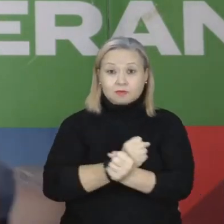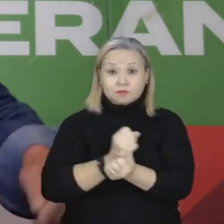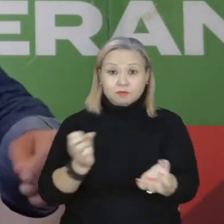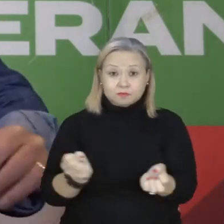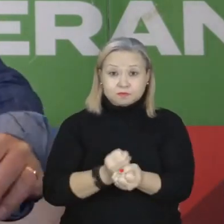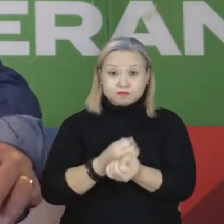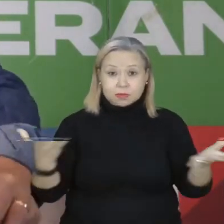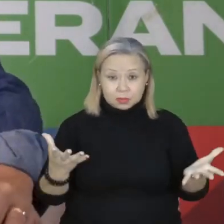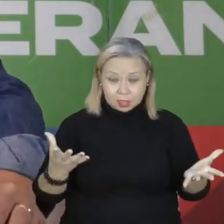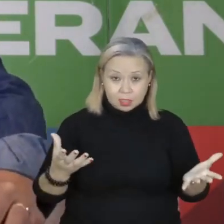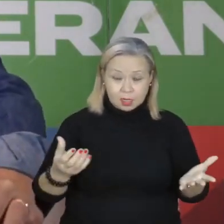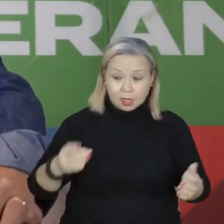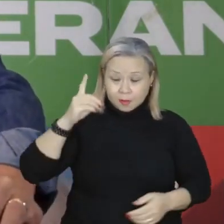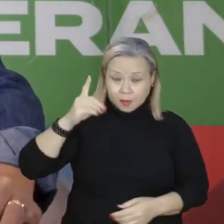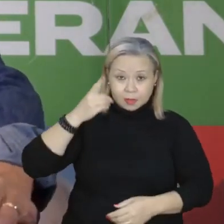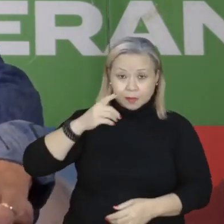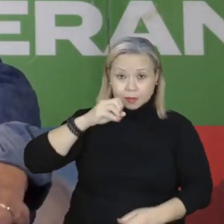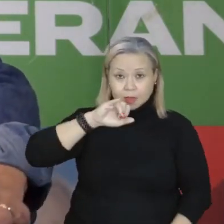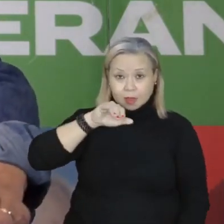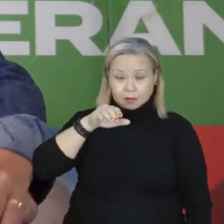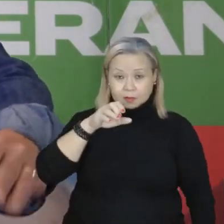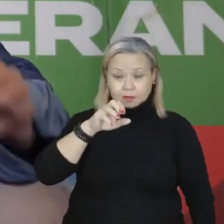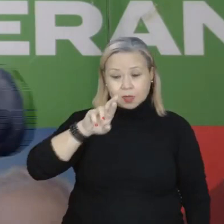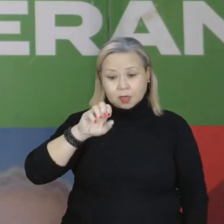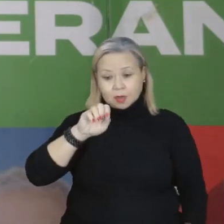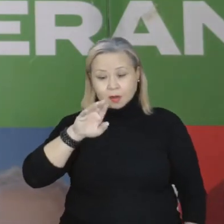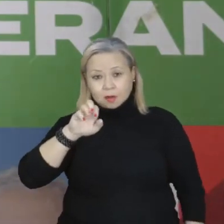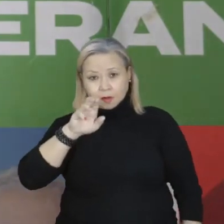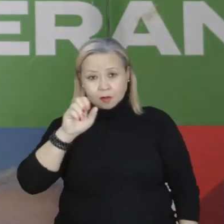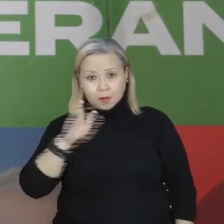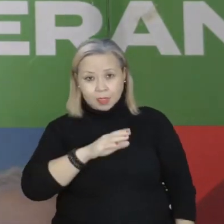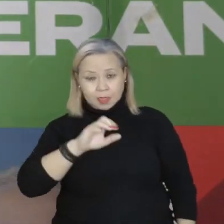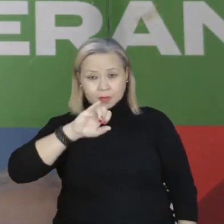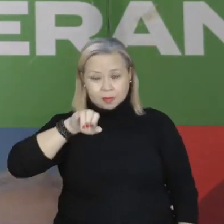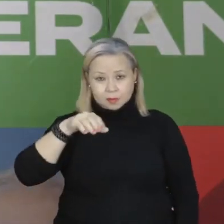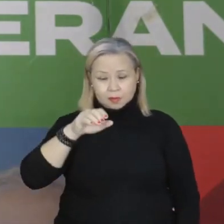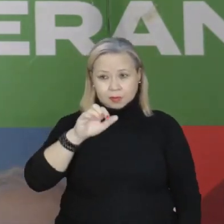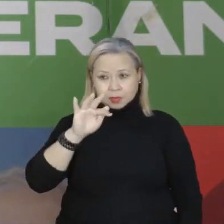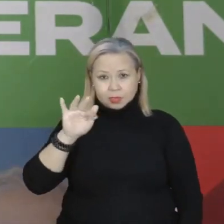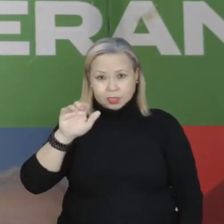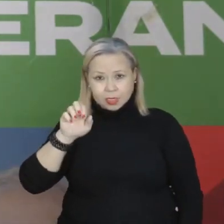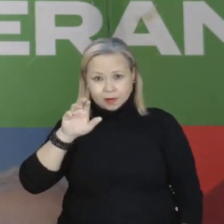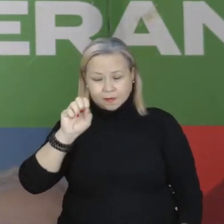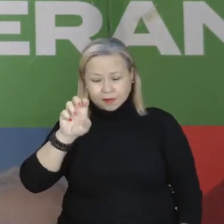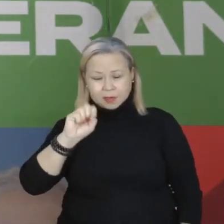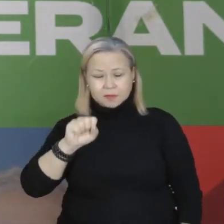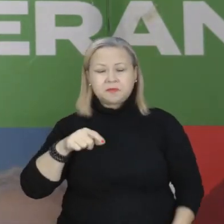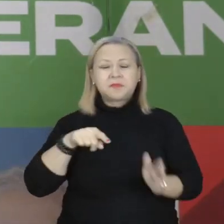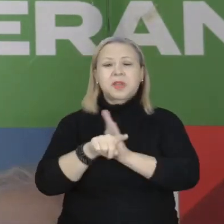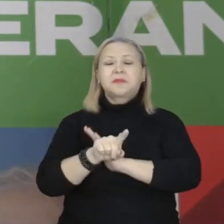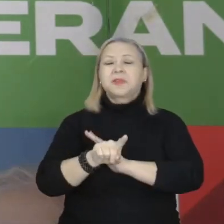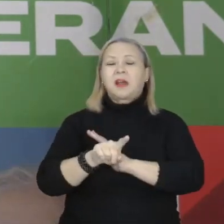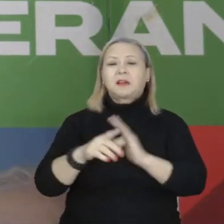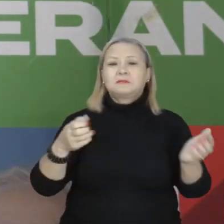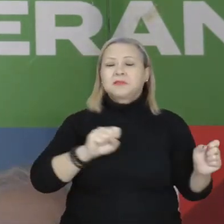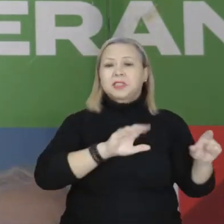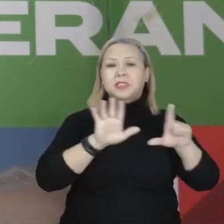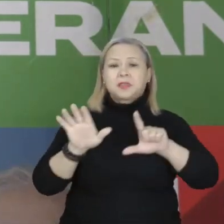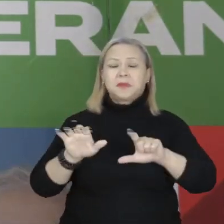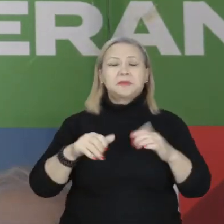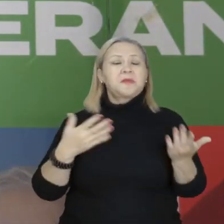ex-deputado Roberto Jefferson, e obviamente isso é um assunto que vai render. Queria te perguntar, nessa última semana de campanha, qual o assunto que o senhor